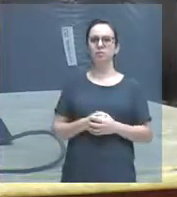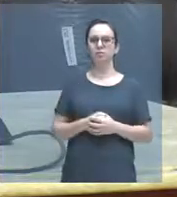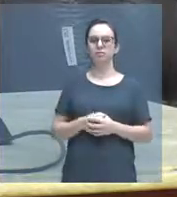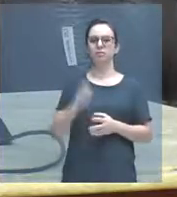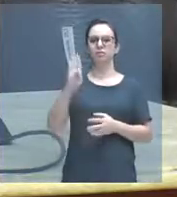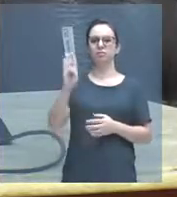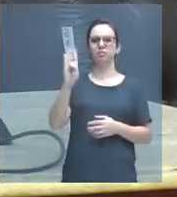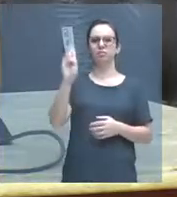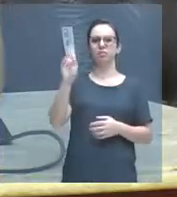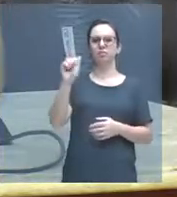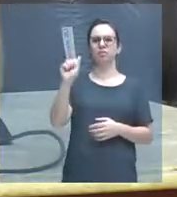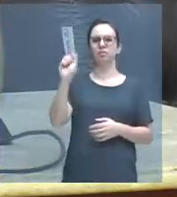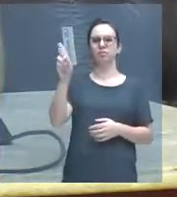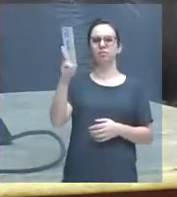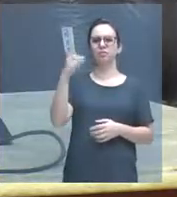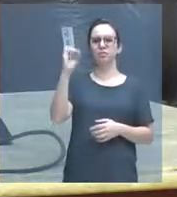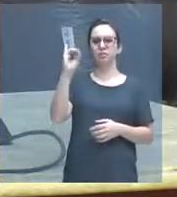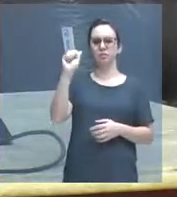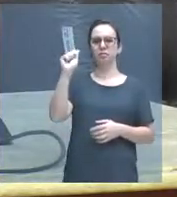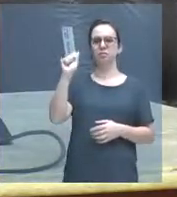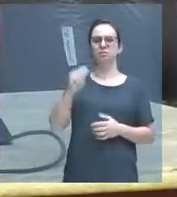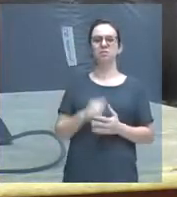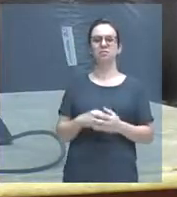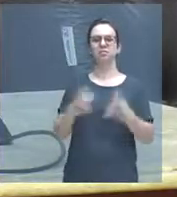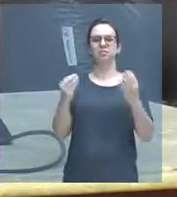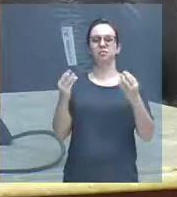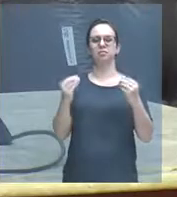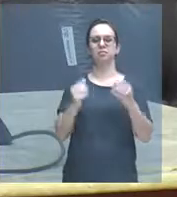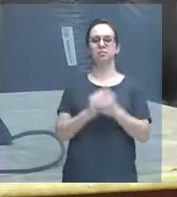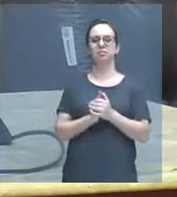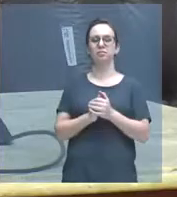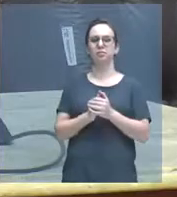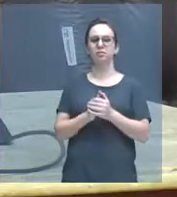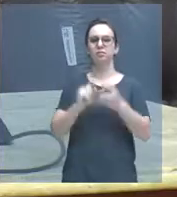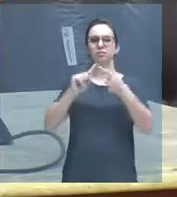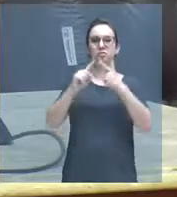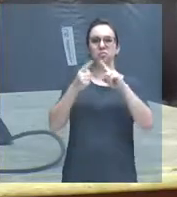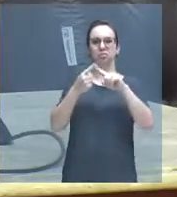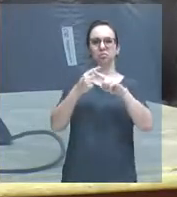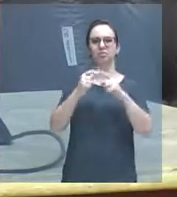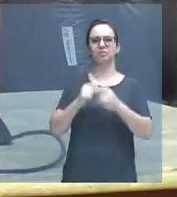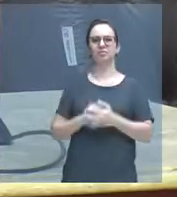João Baiano, não desmerecendo a grande Alagoas.